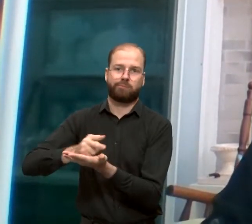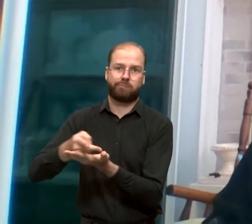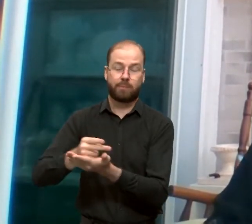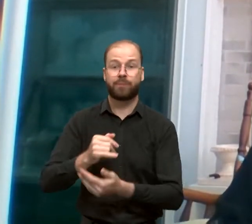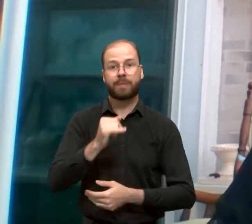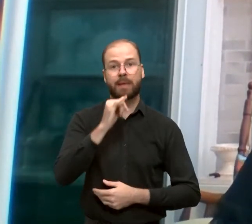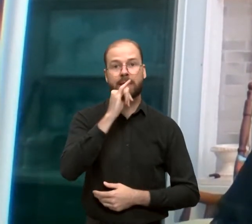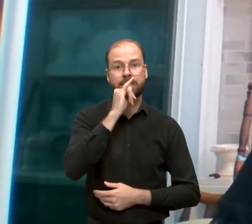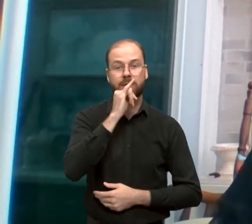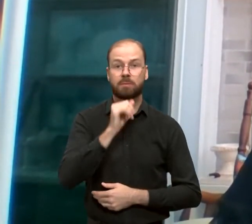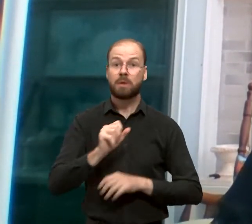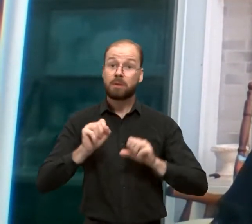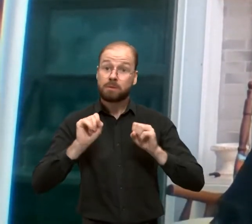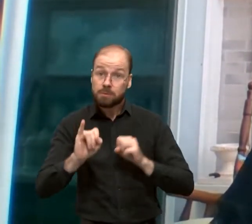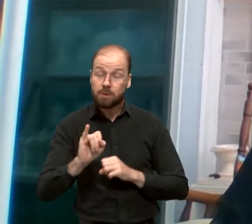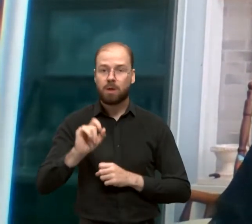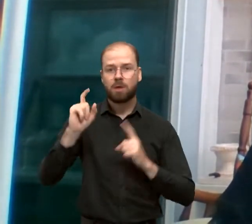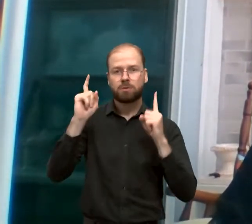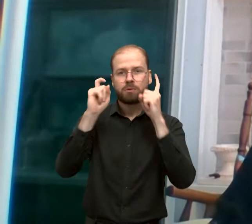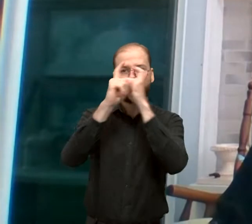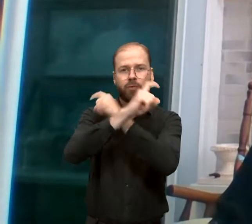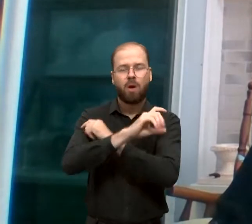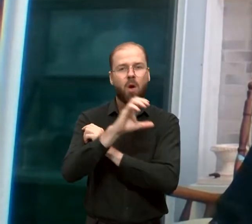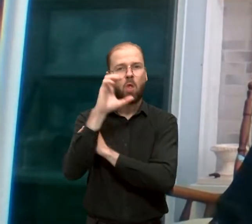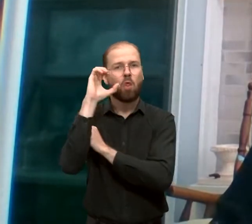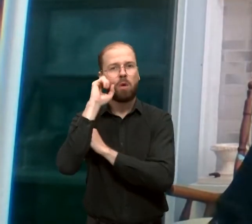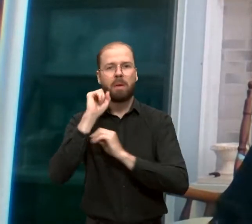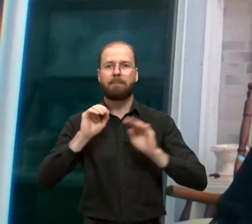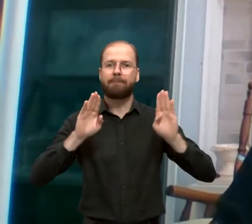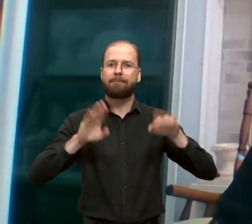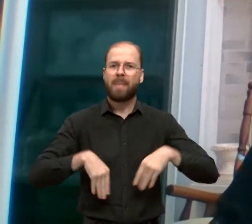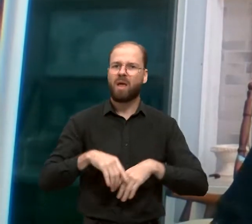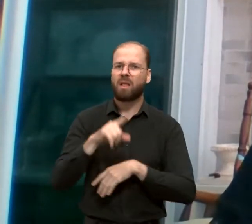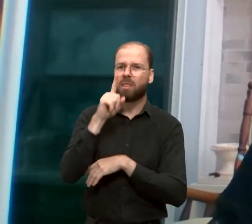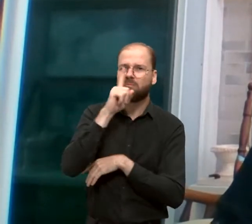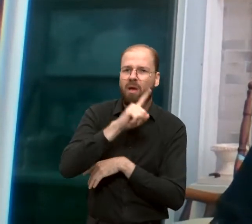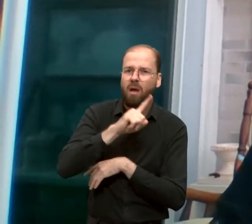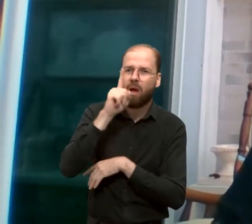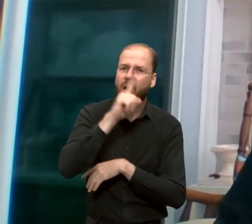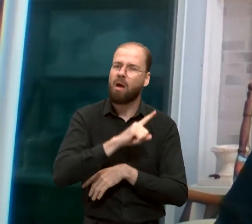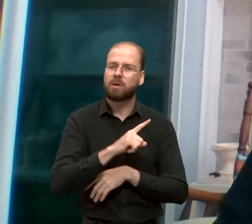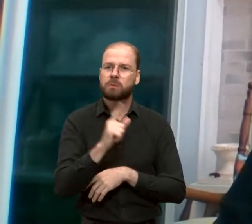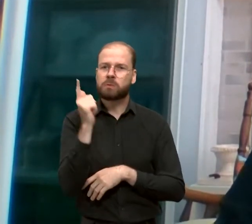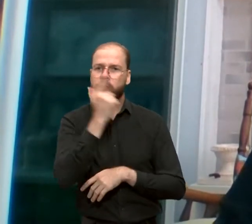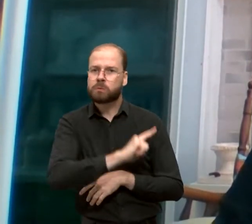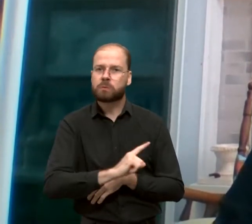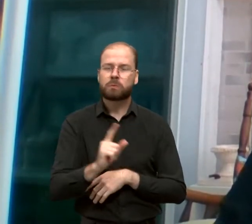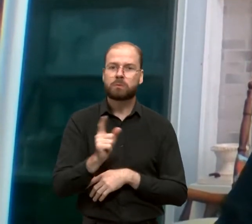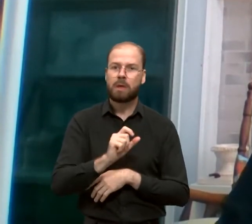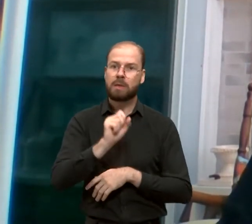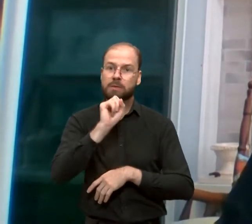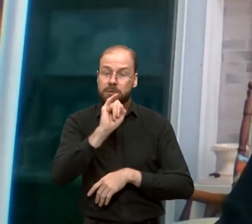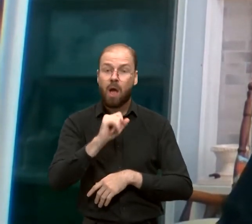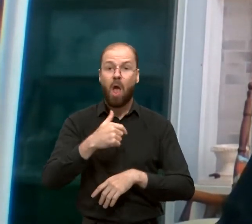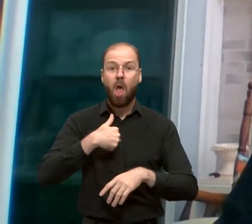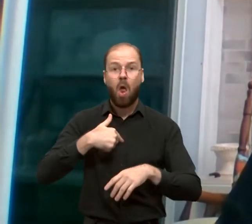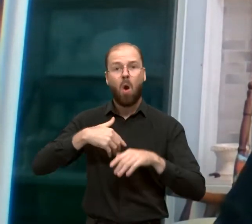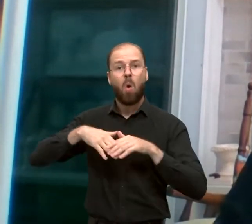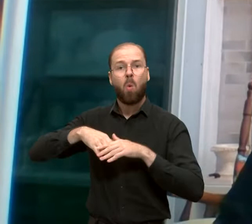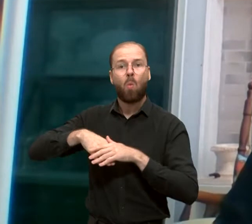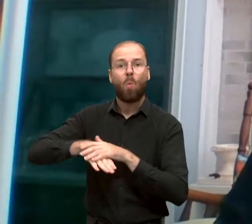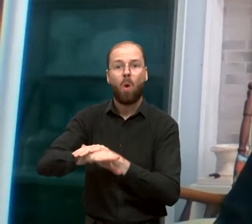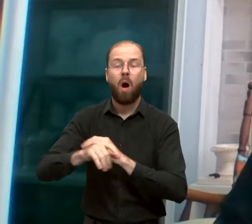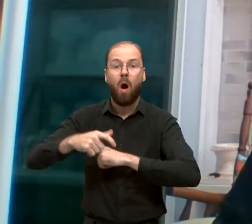se você tem uma dificuldade em dormir e você tem o hábito de não ter horários regulares para